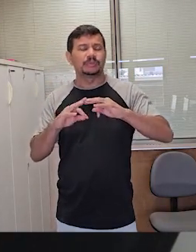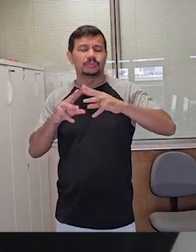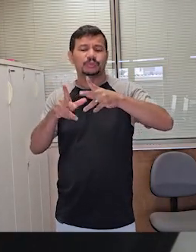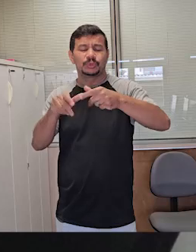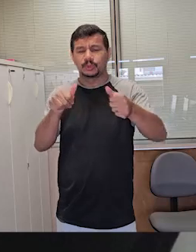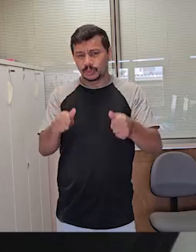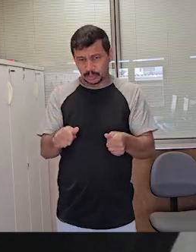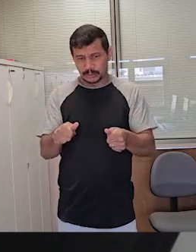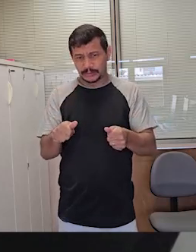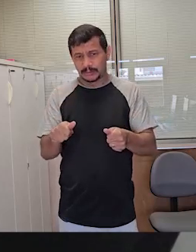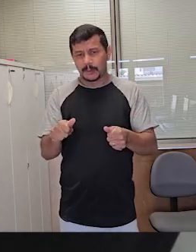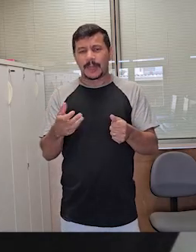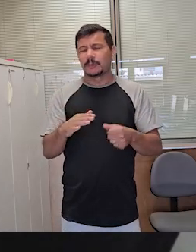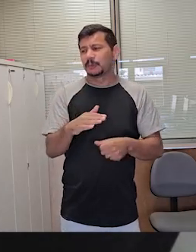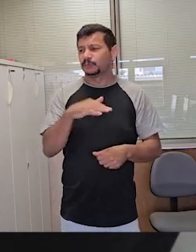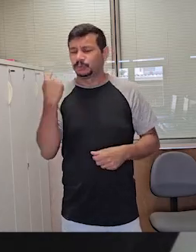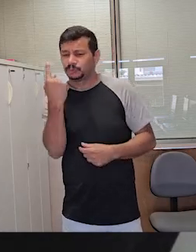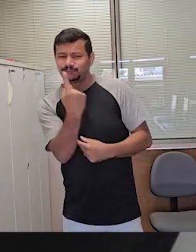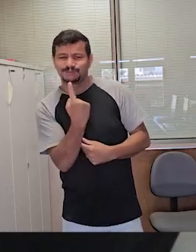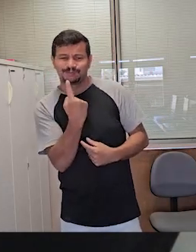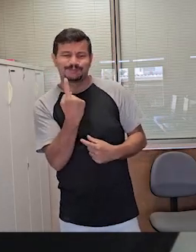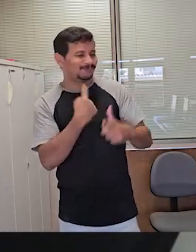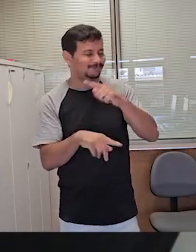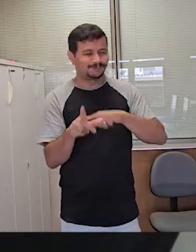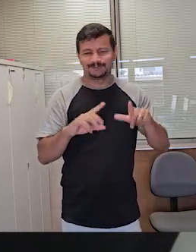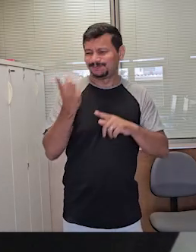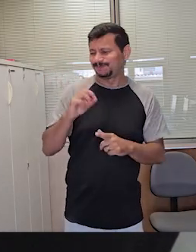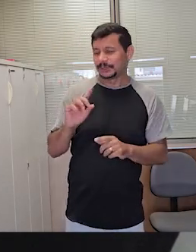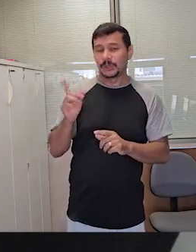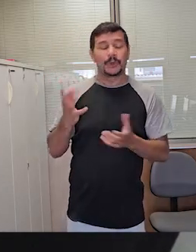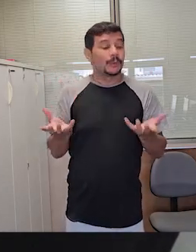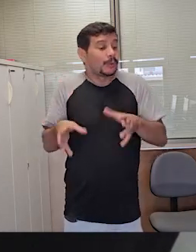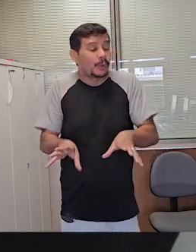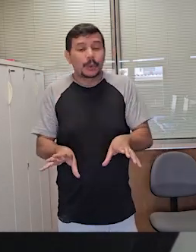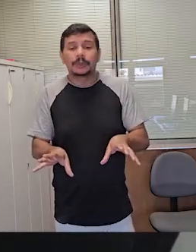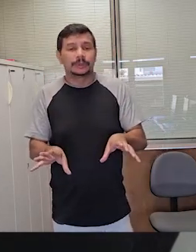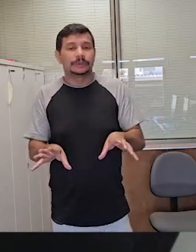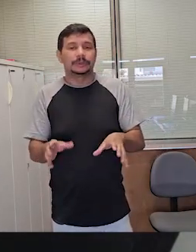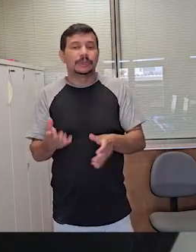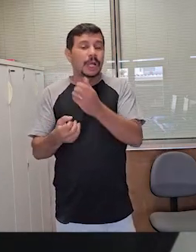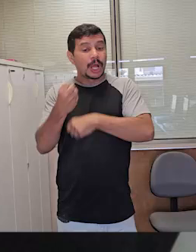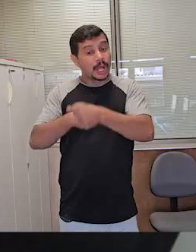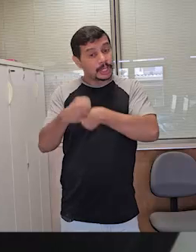podemos aceitar que morra um trabalhador. Quanto mais, em 2023, o último dado, que morreram